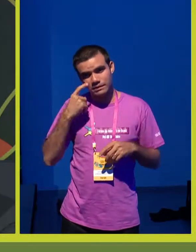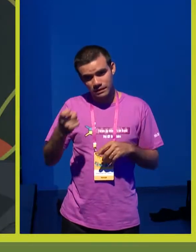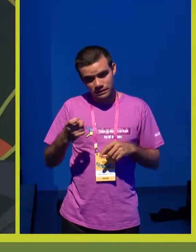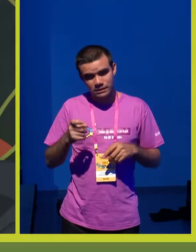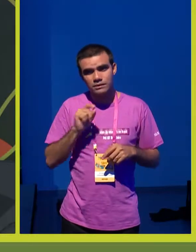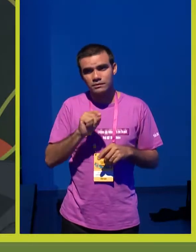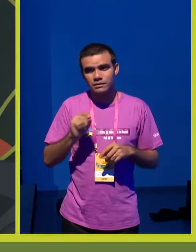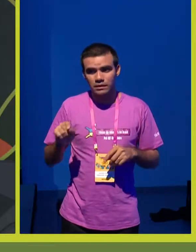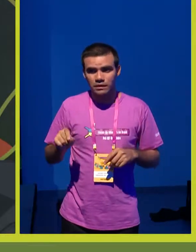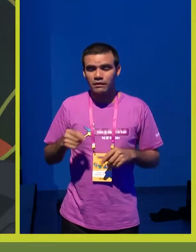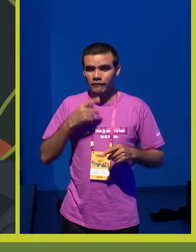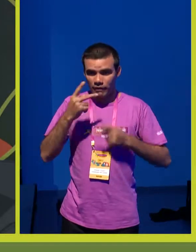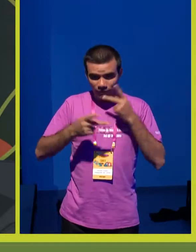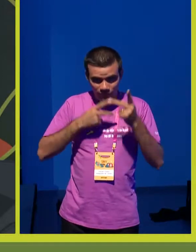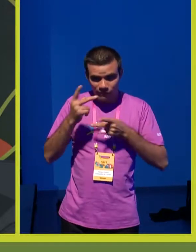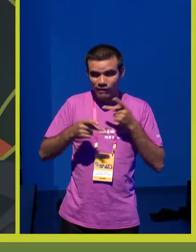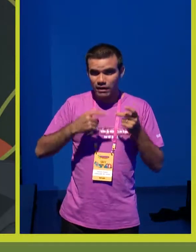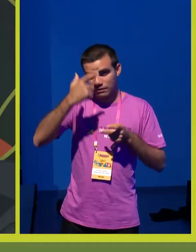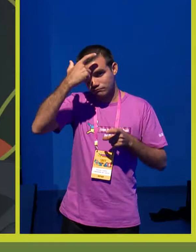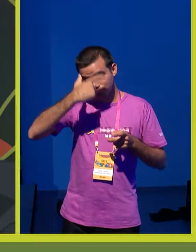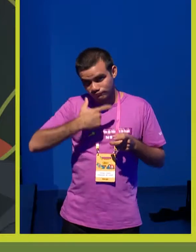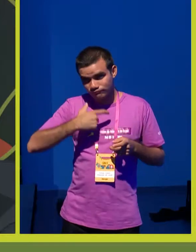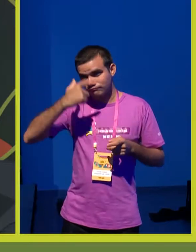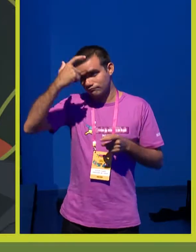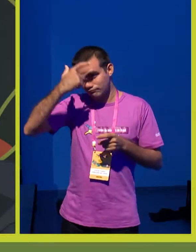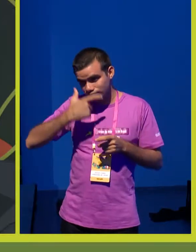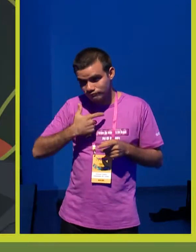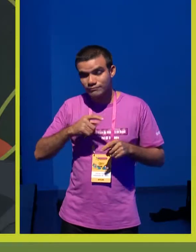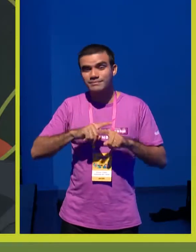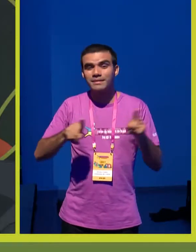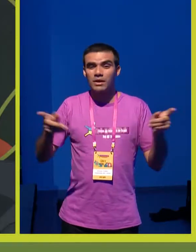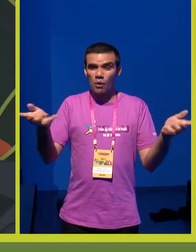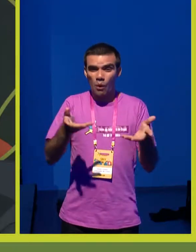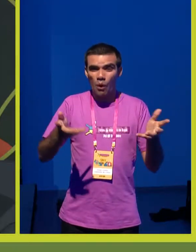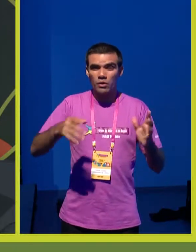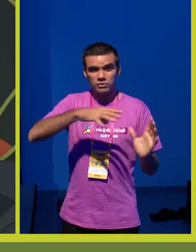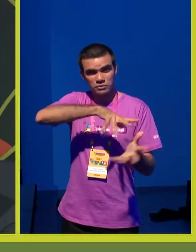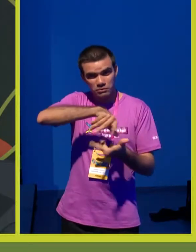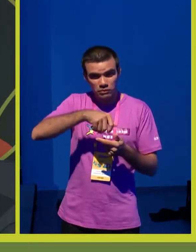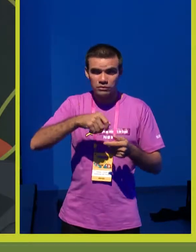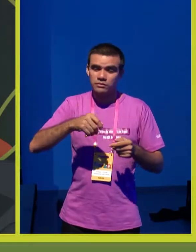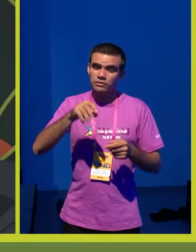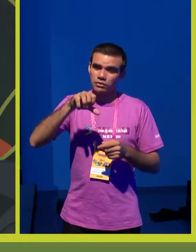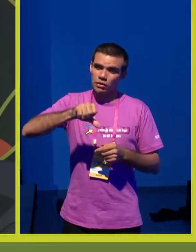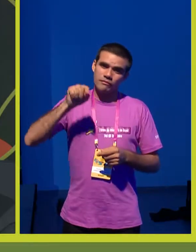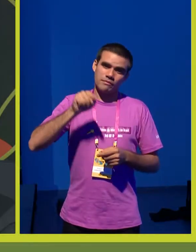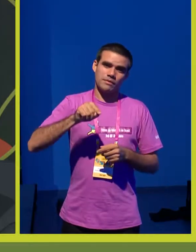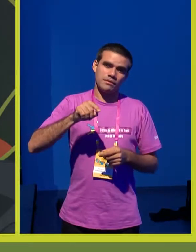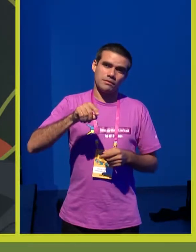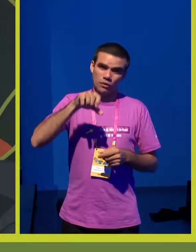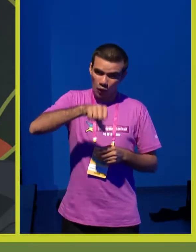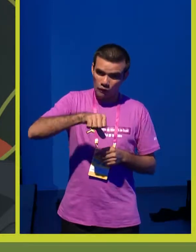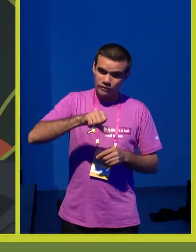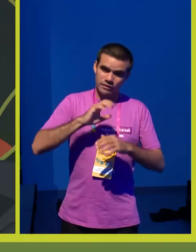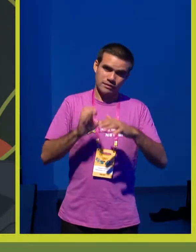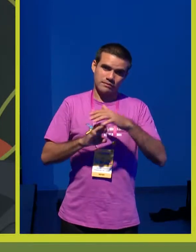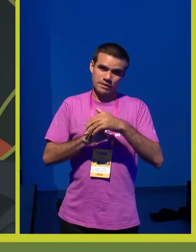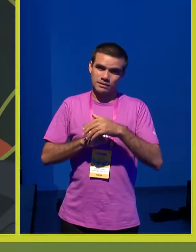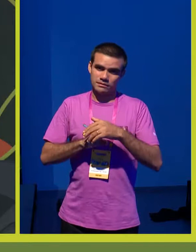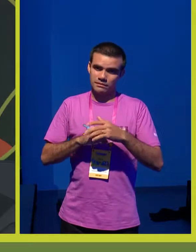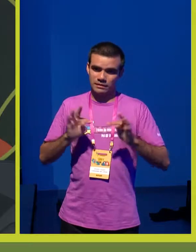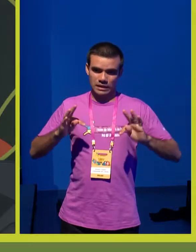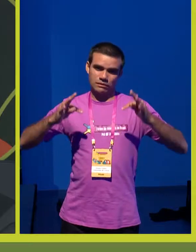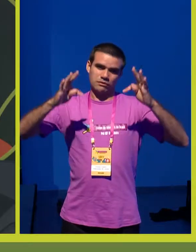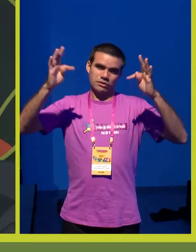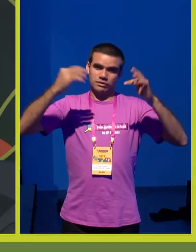que muito se fala em biometria facial mas hoje no mundo existem nove empresas só que formassem tecnologia de biometria